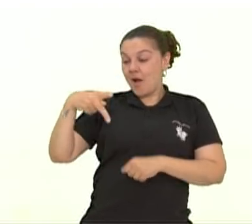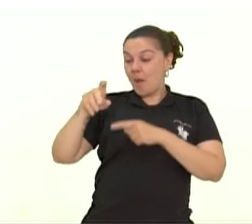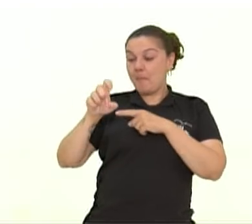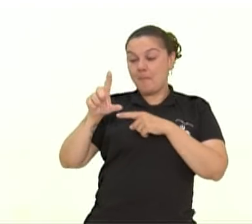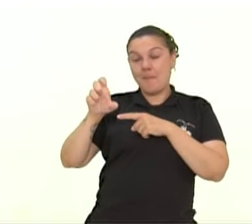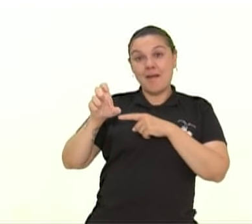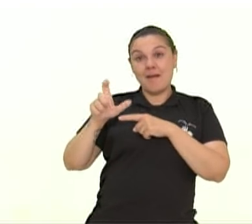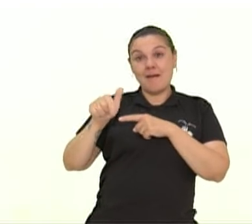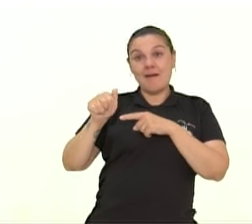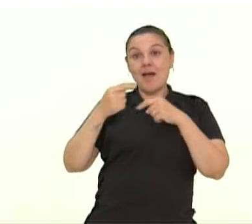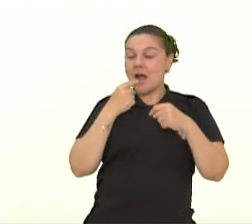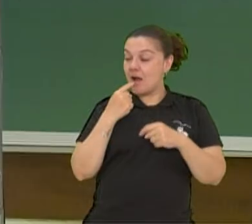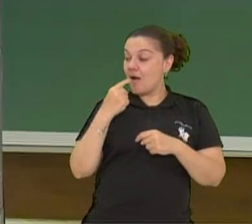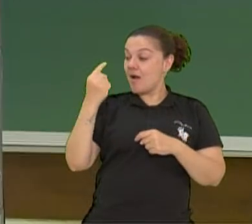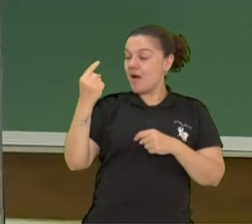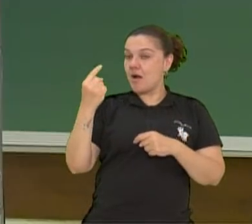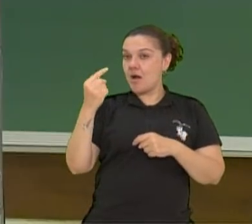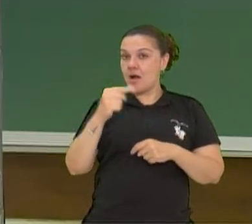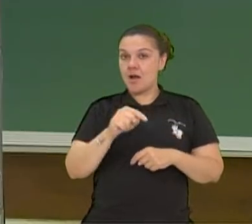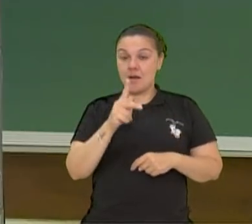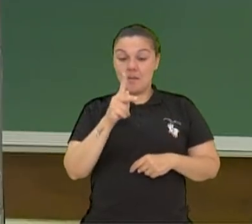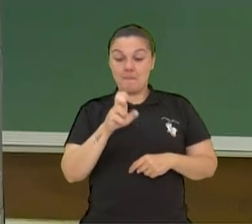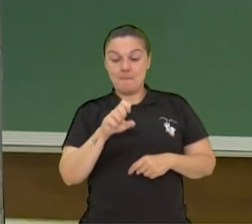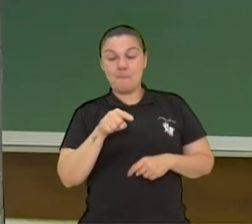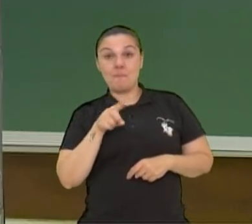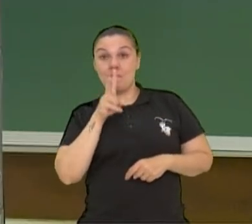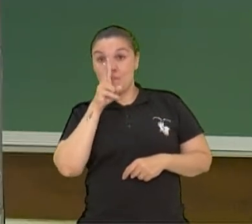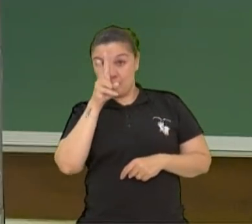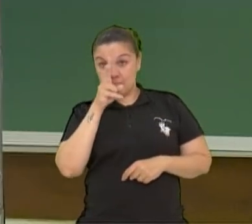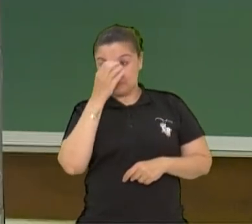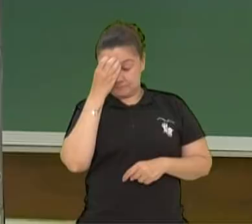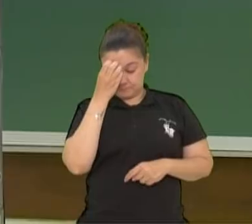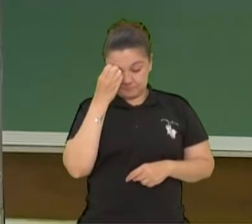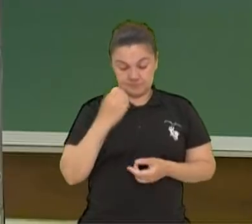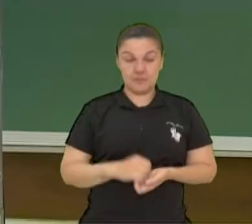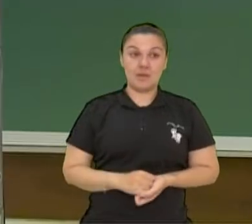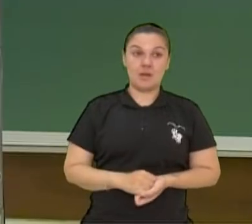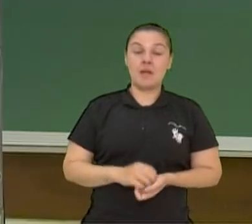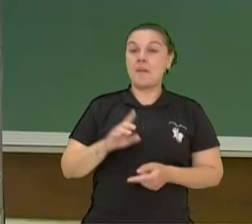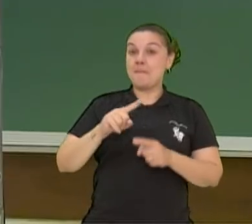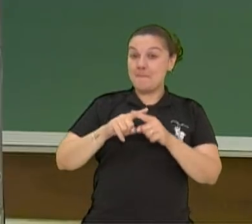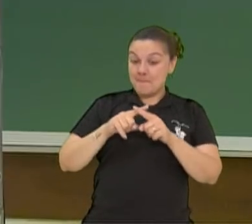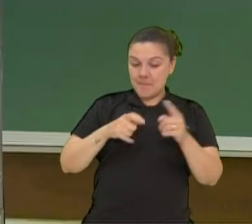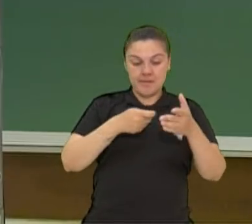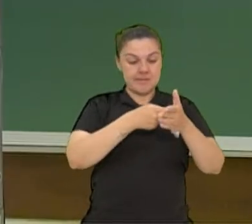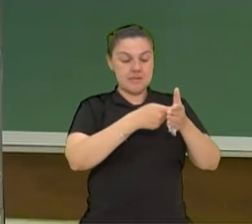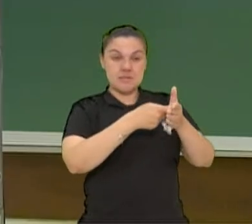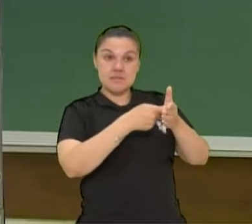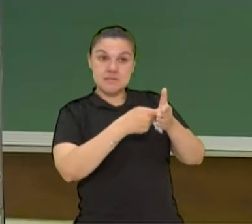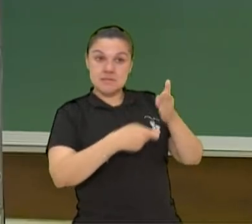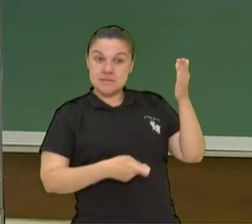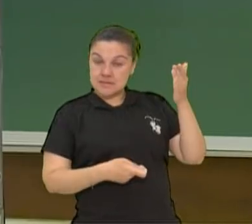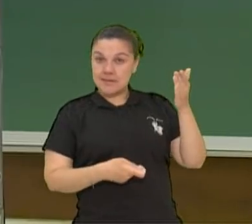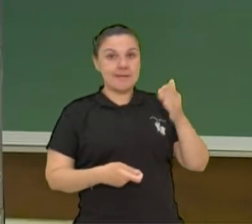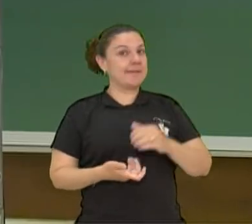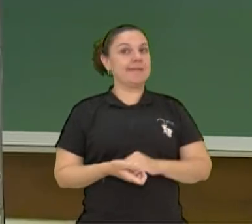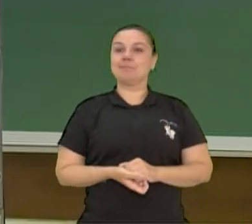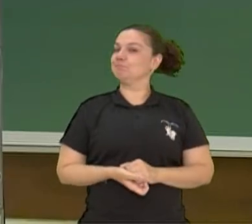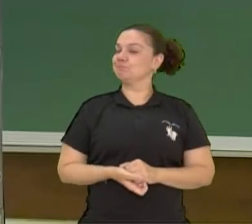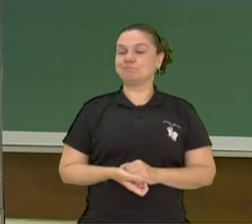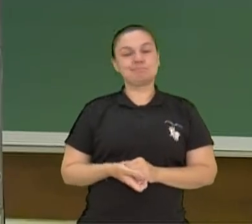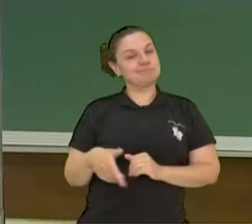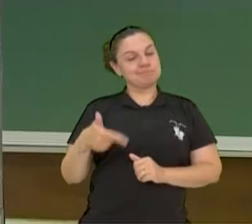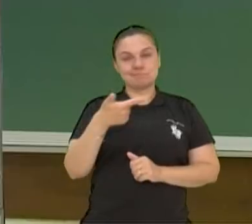continua aberto para a primeira sílaba, né? Pé. Então, continuo falando pela, só que agora, depois da reforma, não